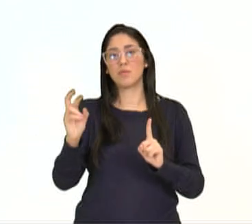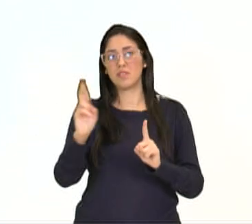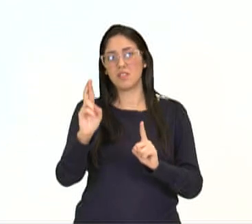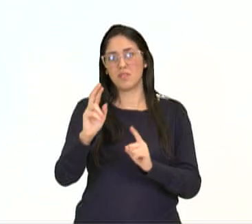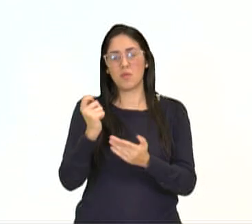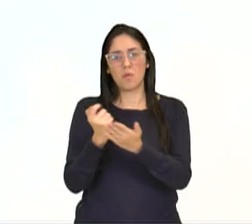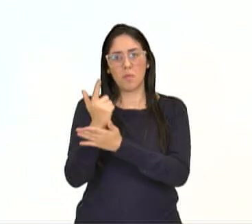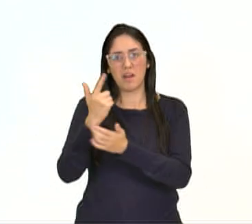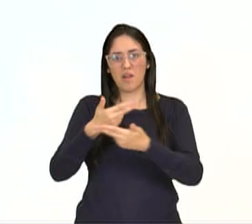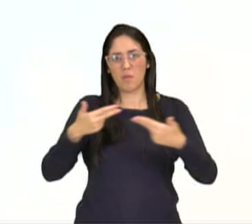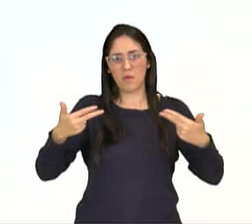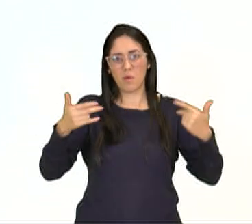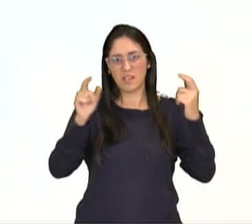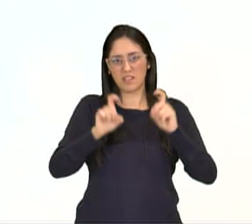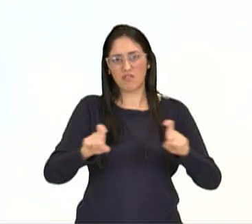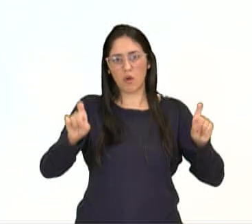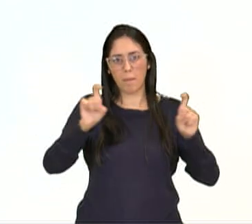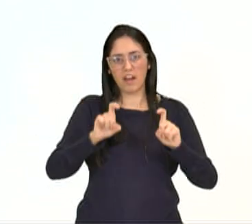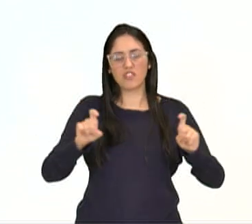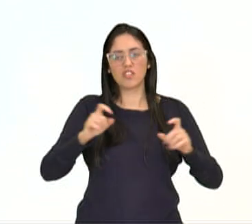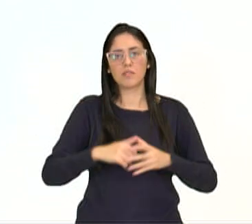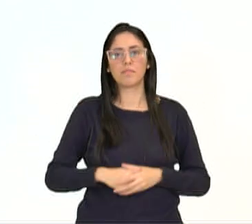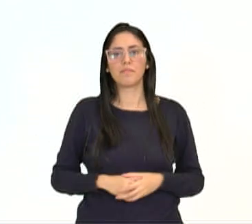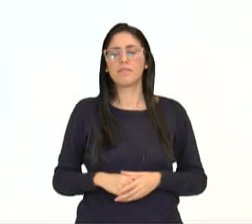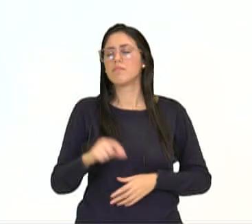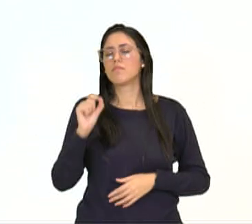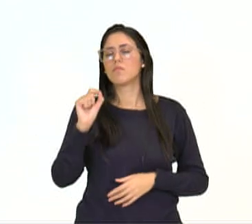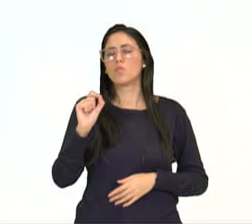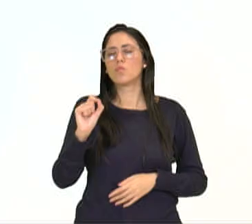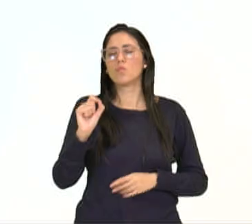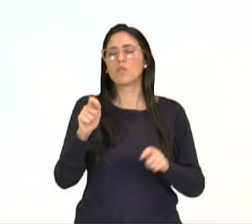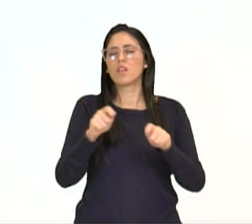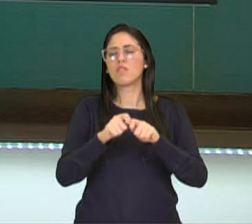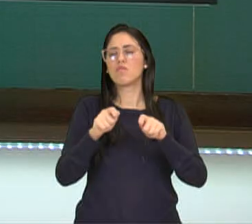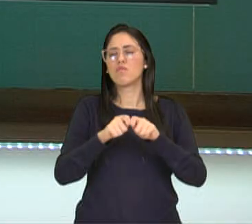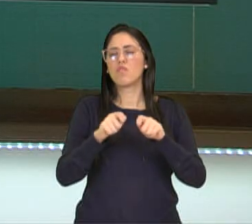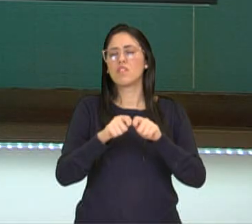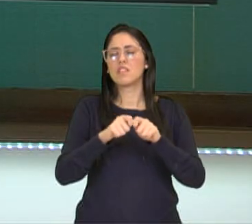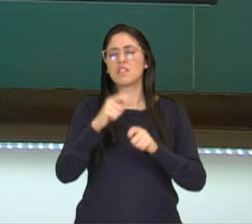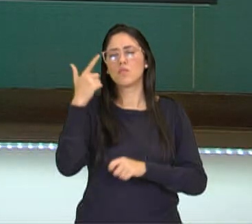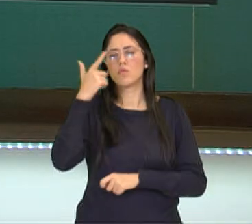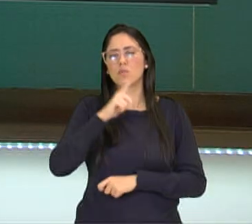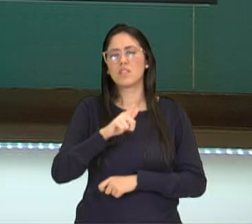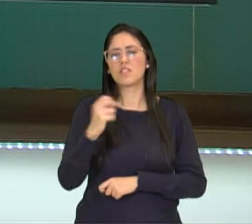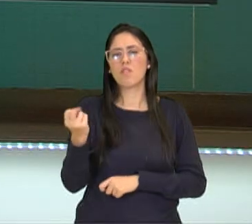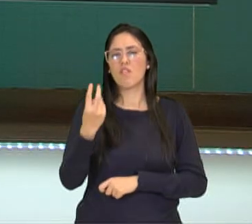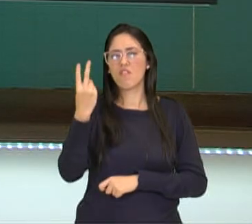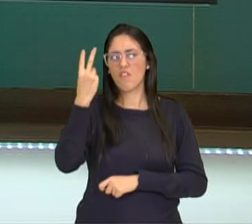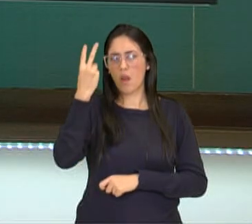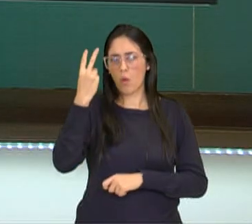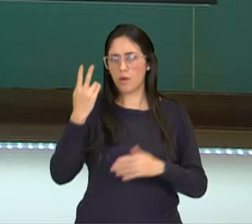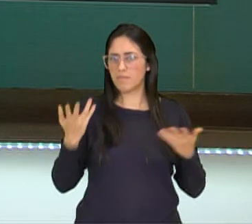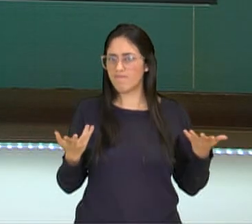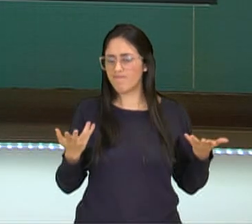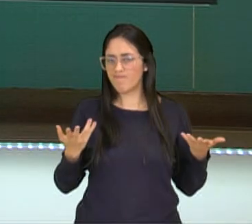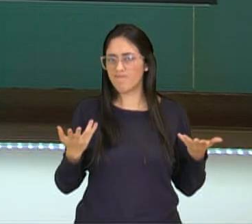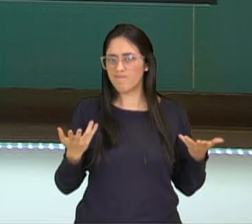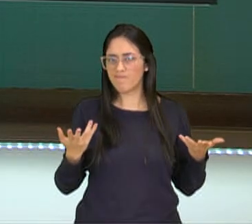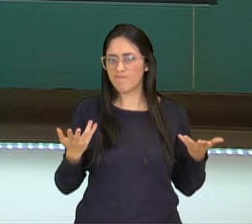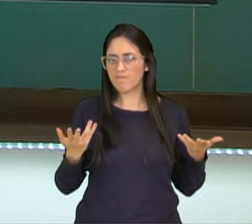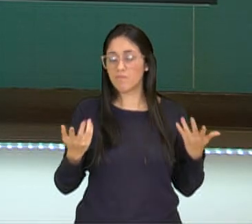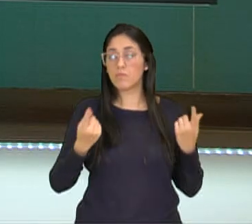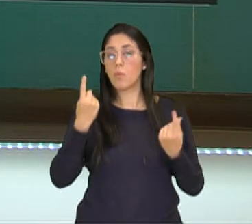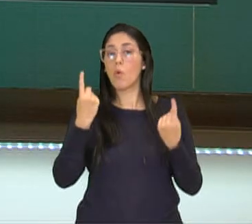você quer. Então, o que você poderia fazer para chegar nesse valor? Uma pergunta que tem que se fazer. Ou, quais